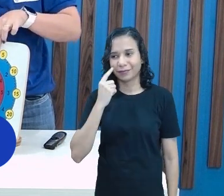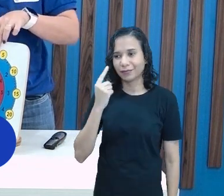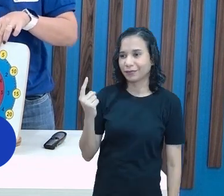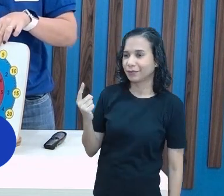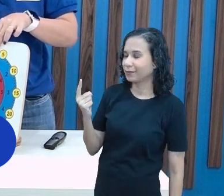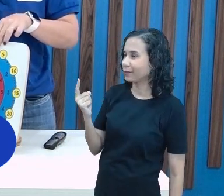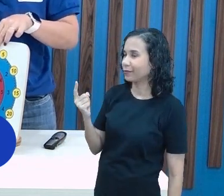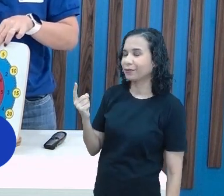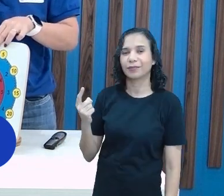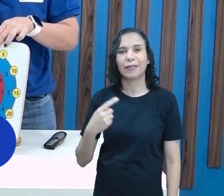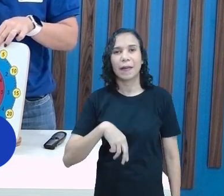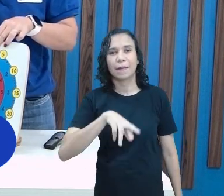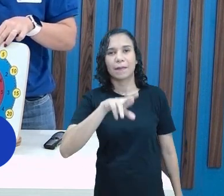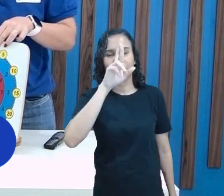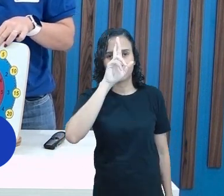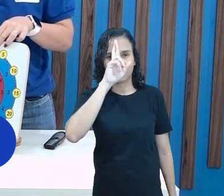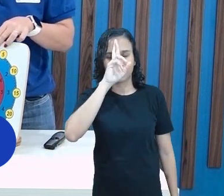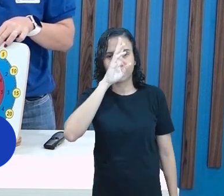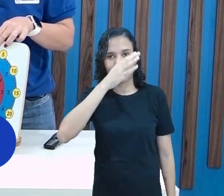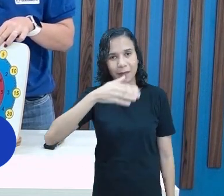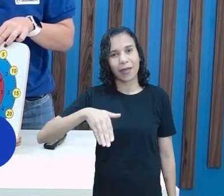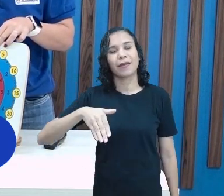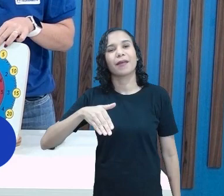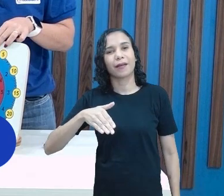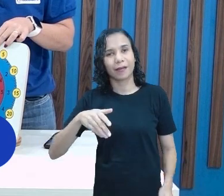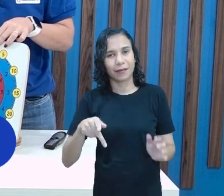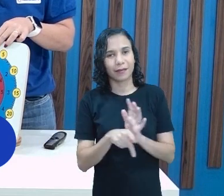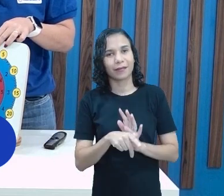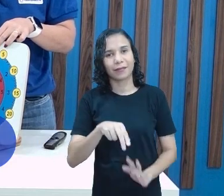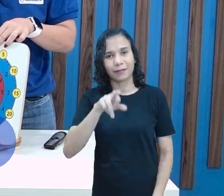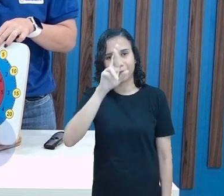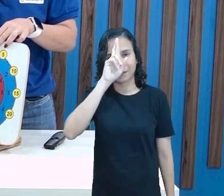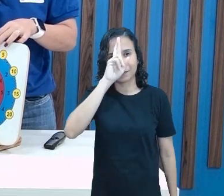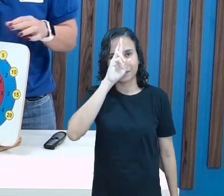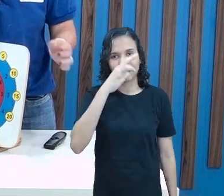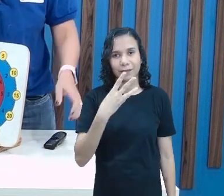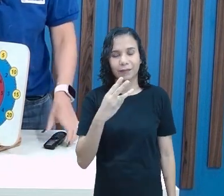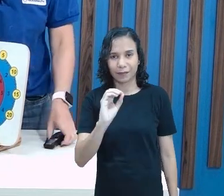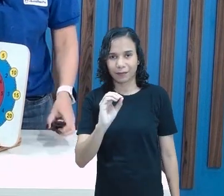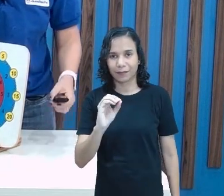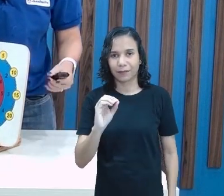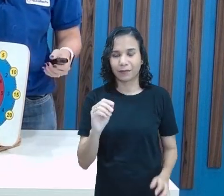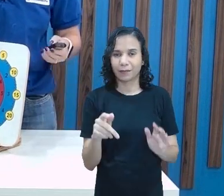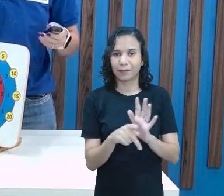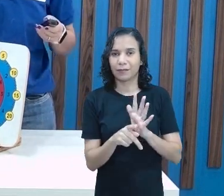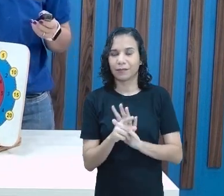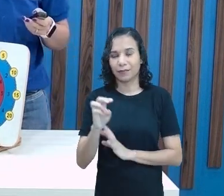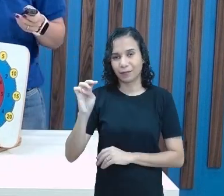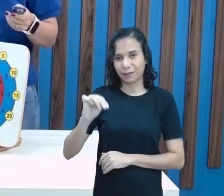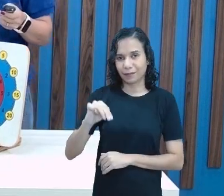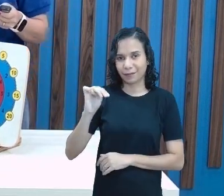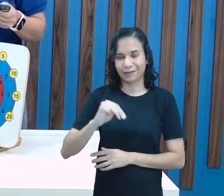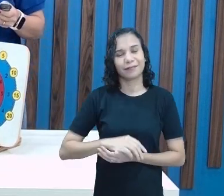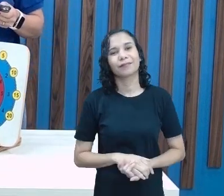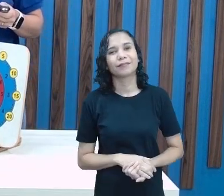são exatamente 12 e 30, né? Ou meio-dia e 30